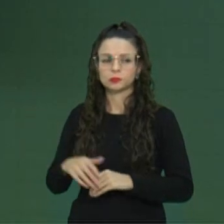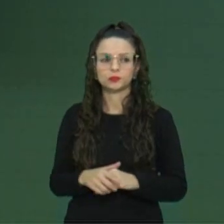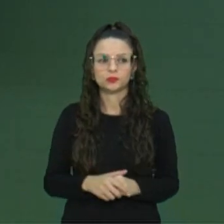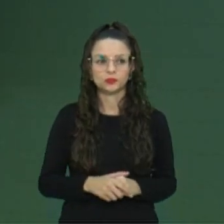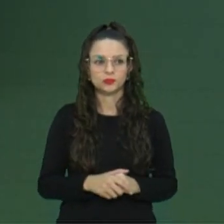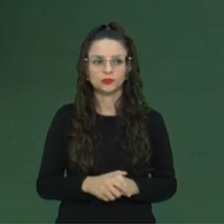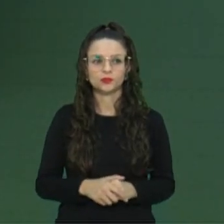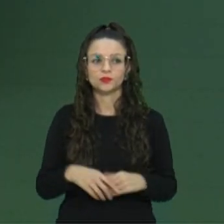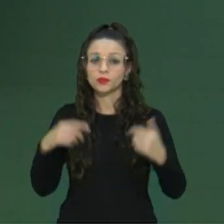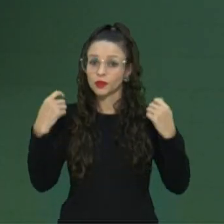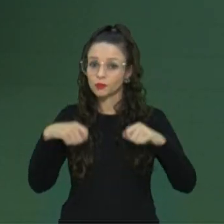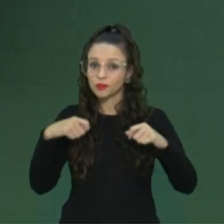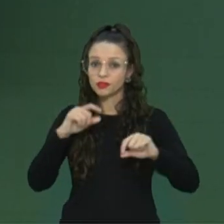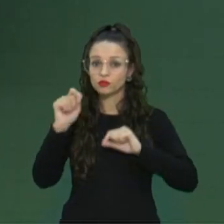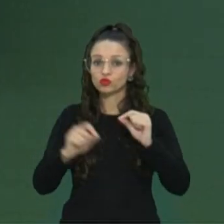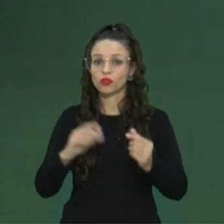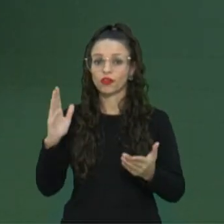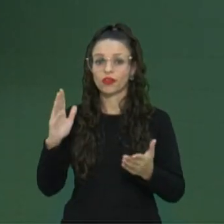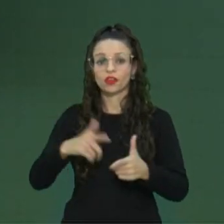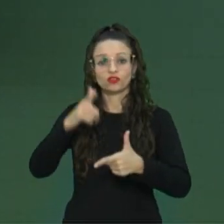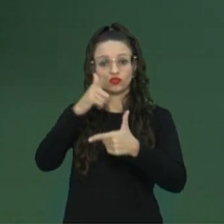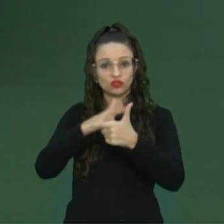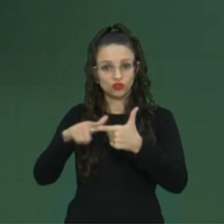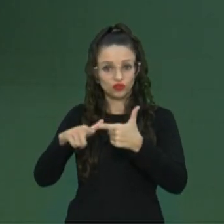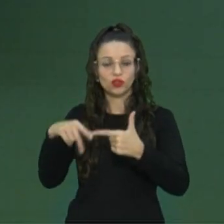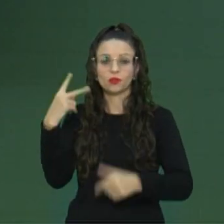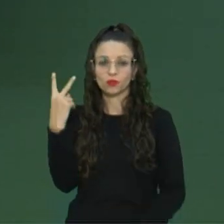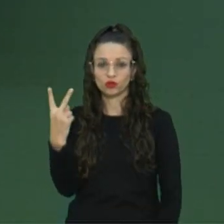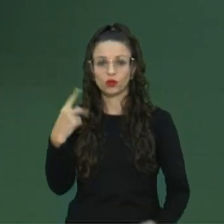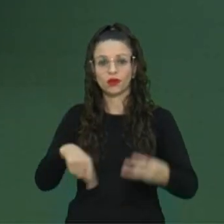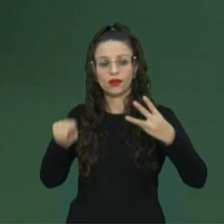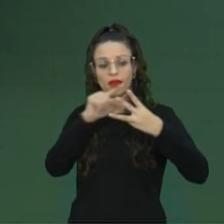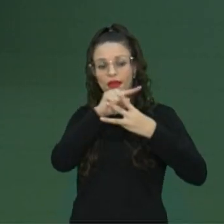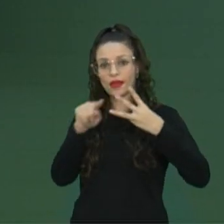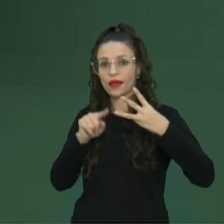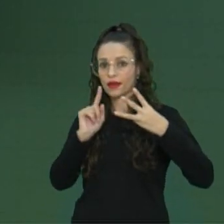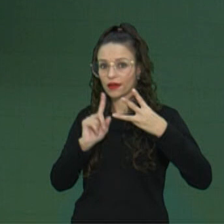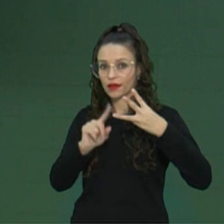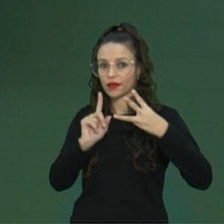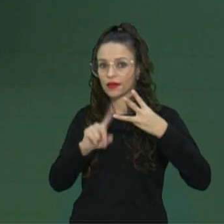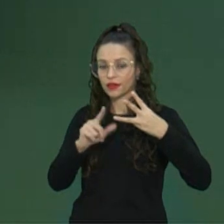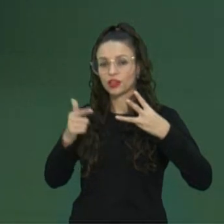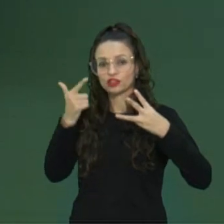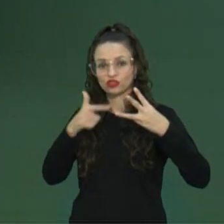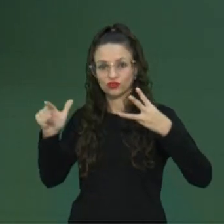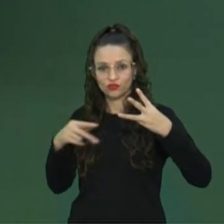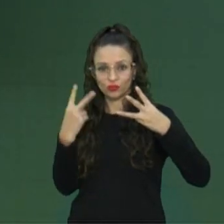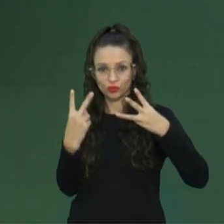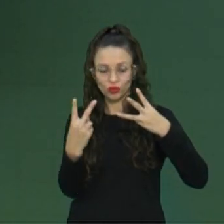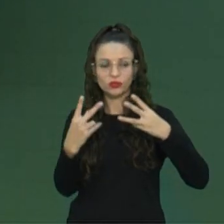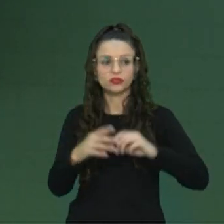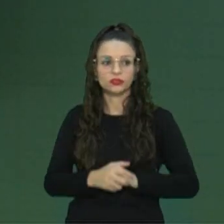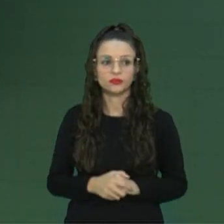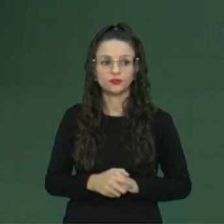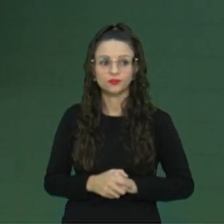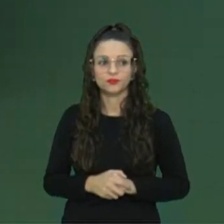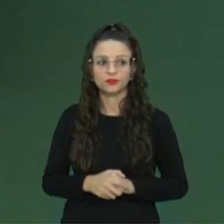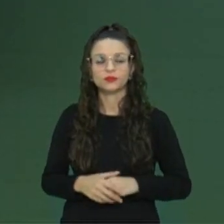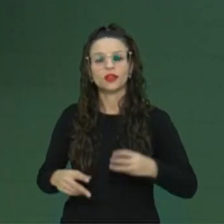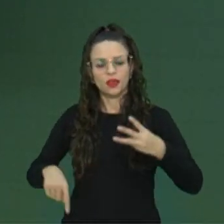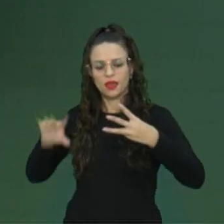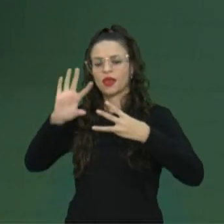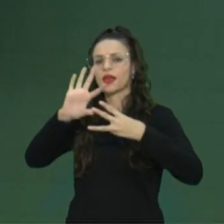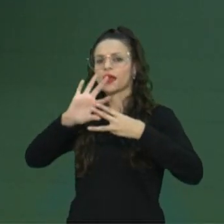aqui, que a gente precisa dividir por 2 a terceira equação. E aí, as outras duas estão